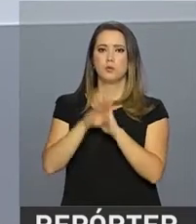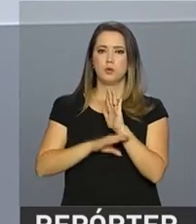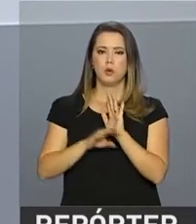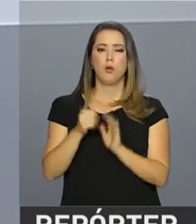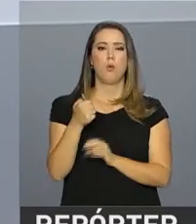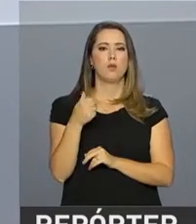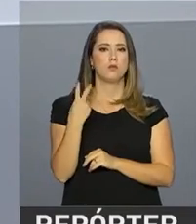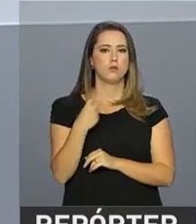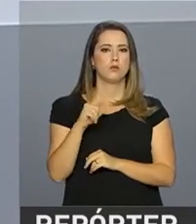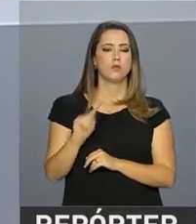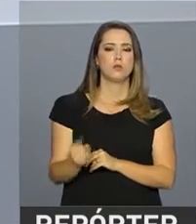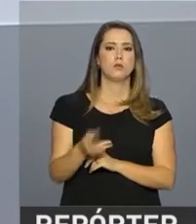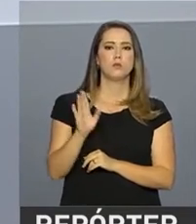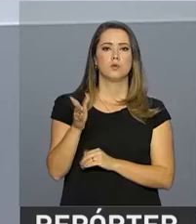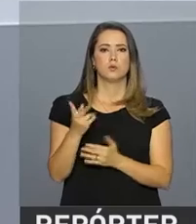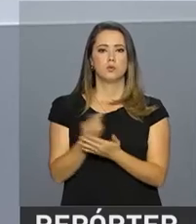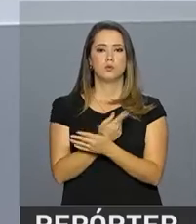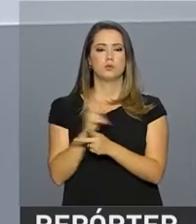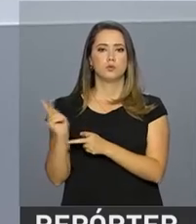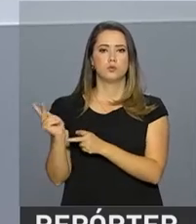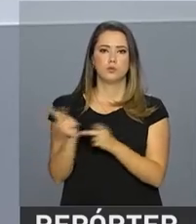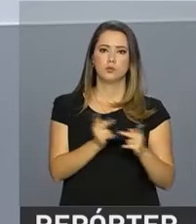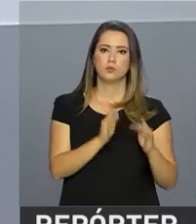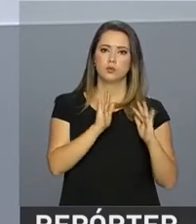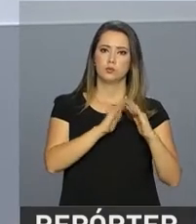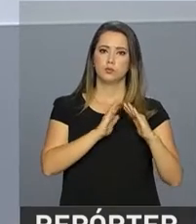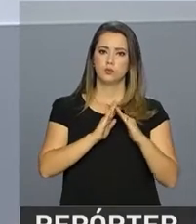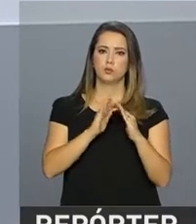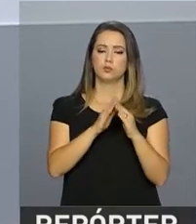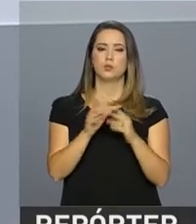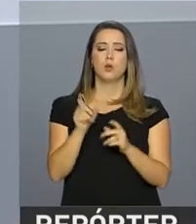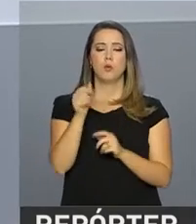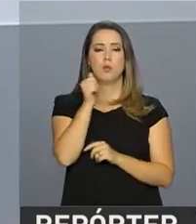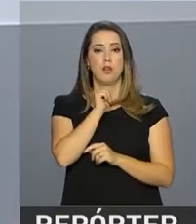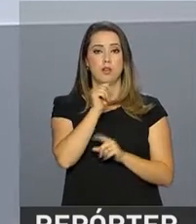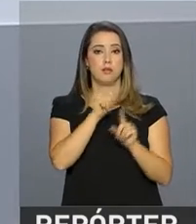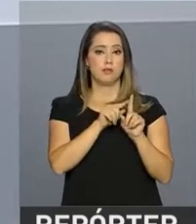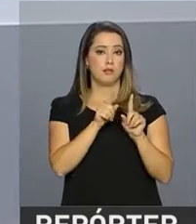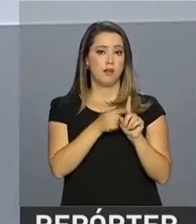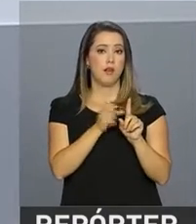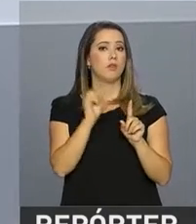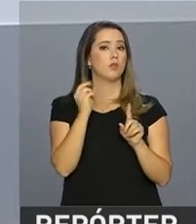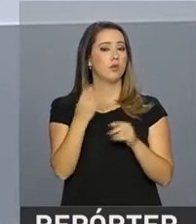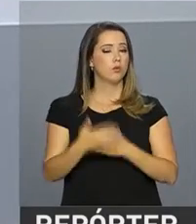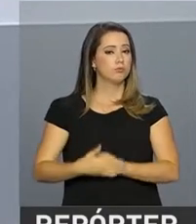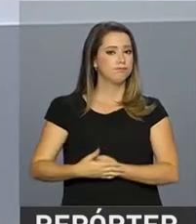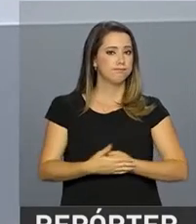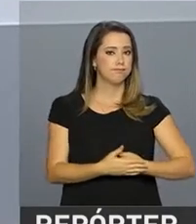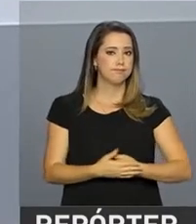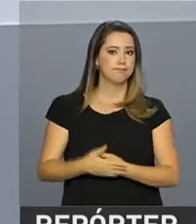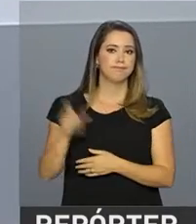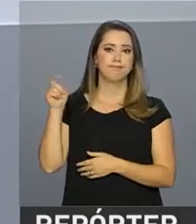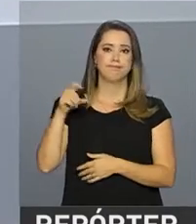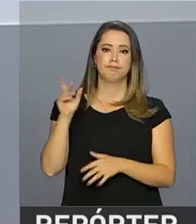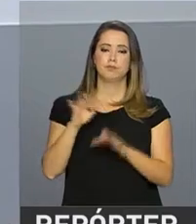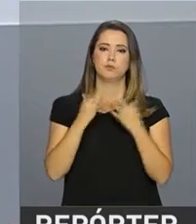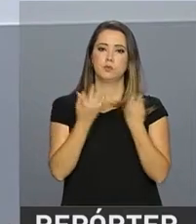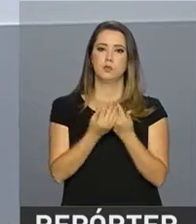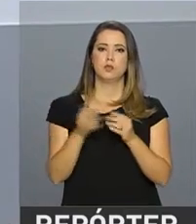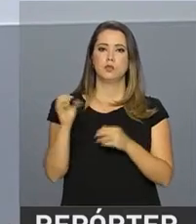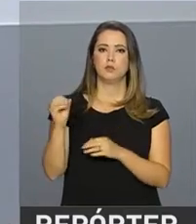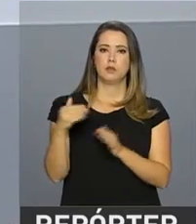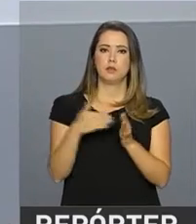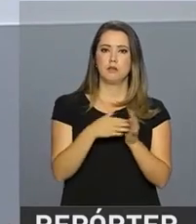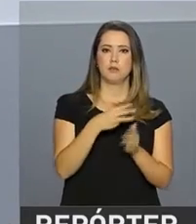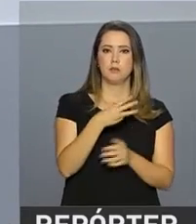realizam as visitas domiciliares as ações são voltadas às gestantes e crianças beneficiárias do bolsa família com idades